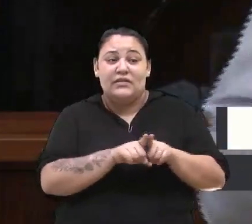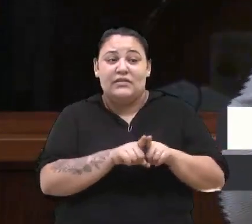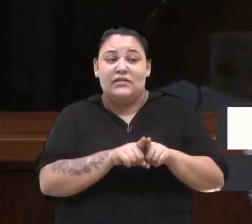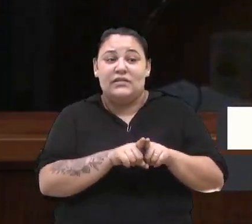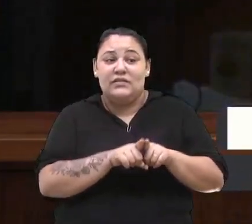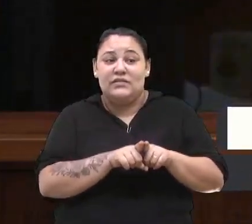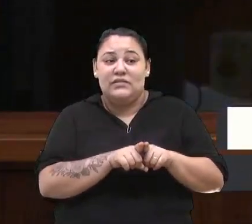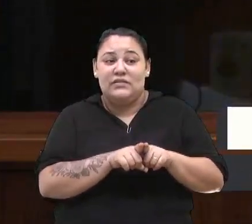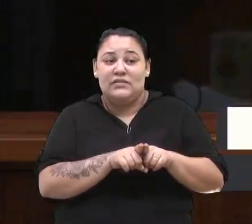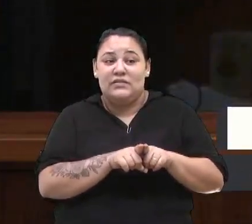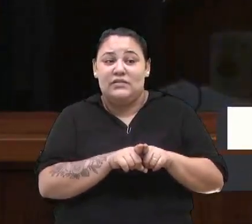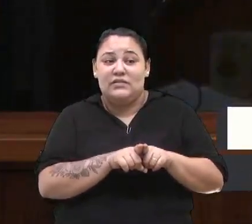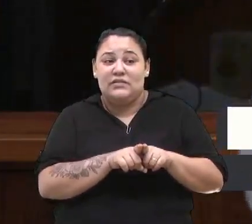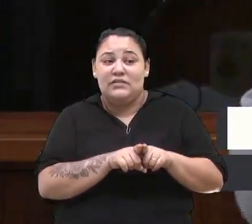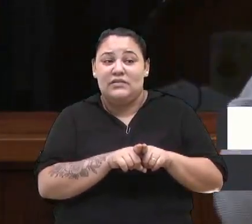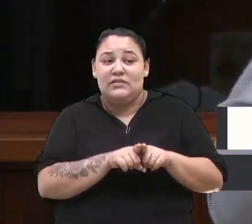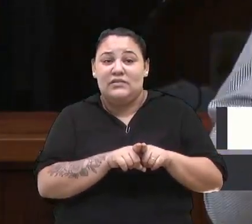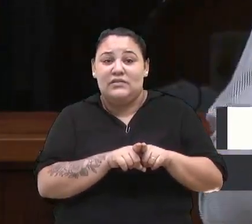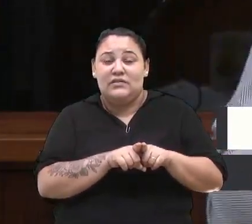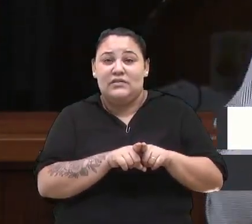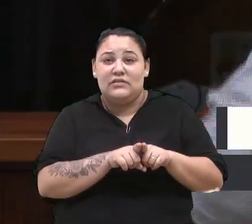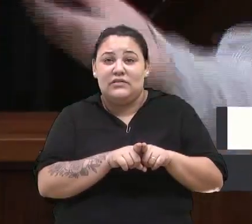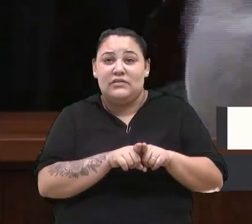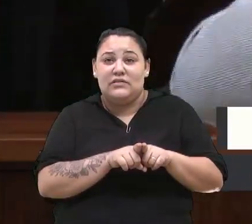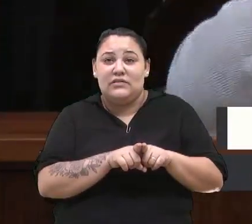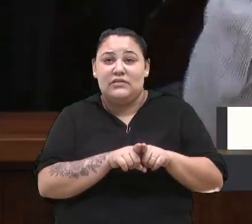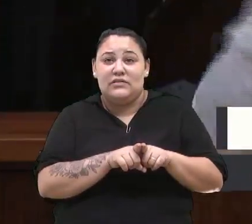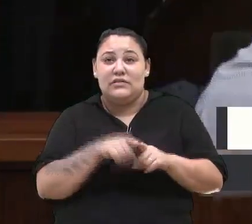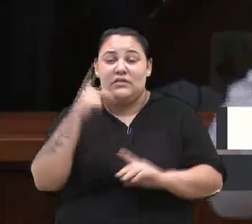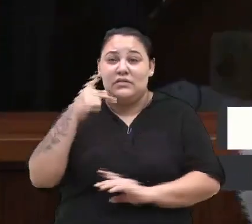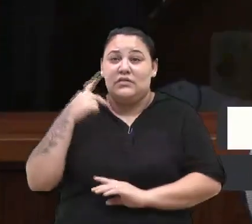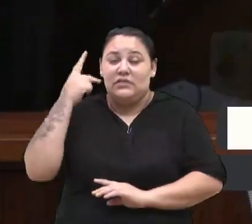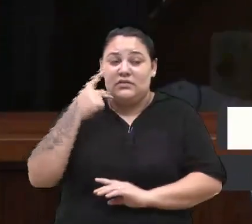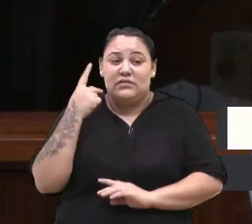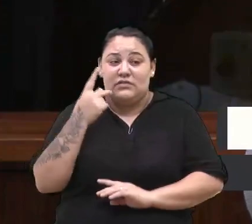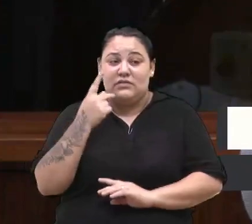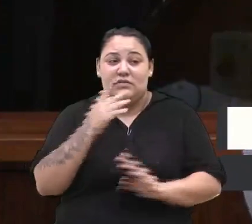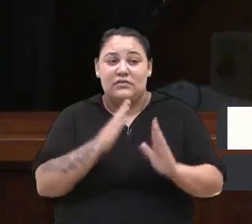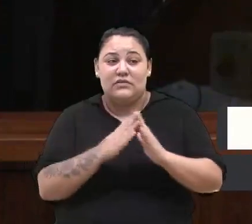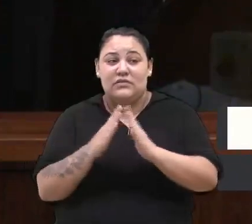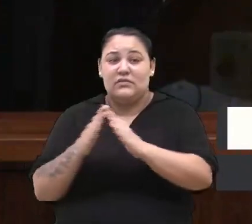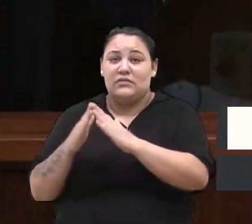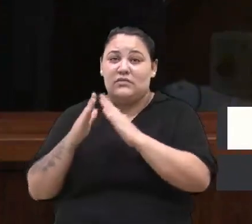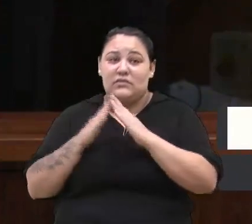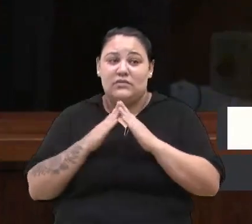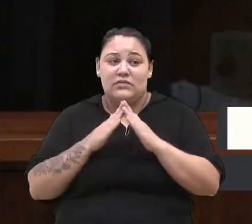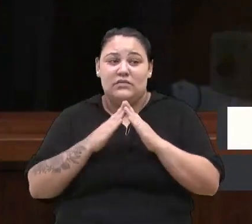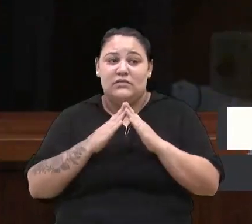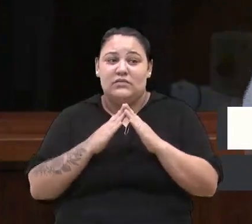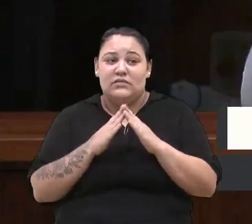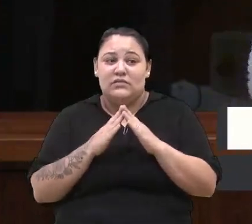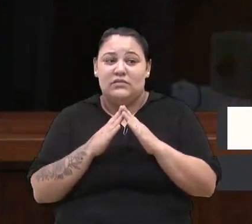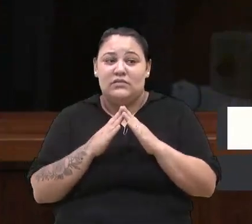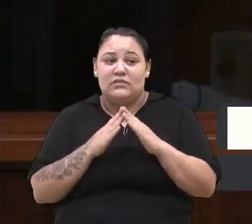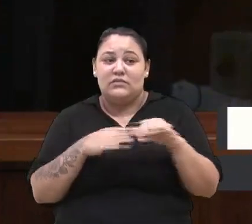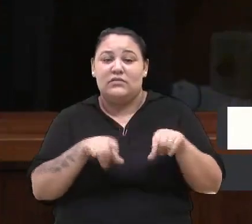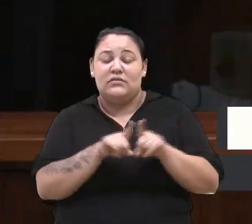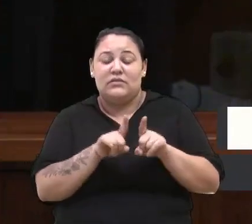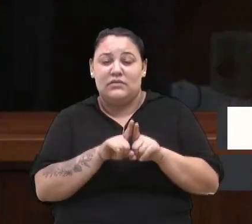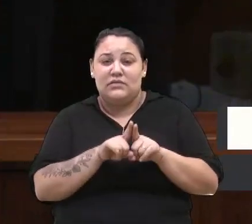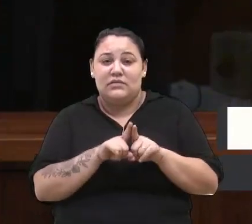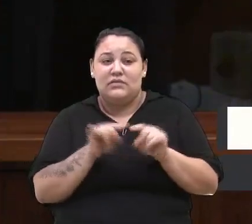que pensar de política habitacional e que venham esses recursos e que venham esses projetos, mas não